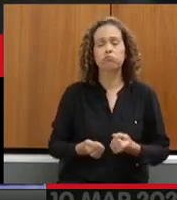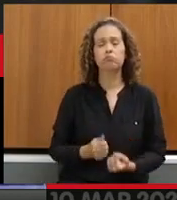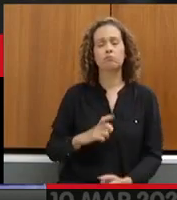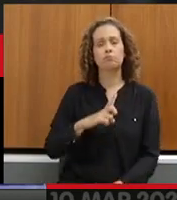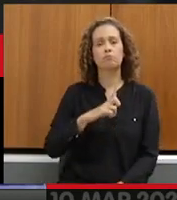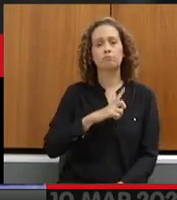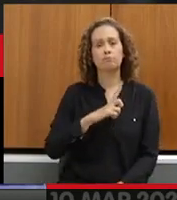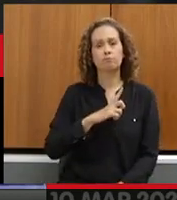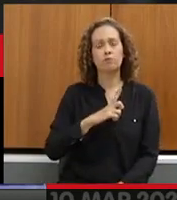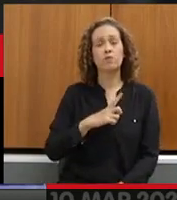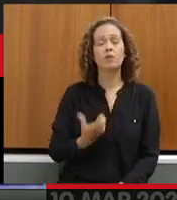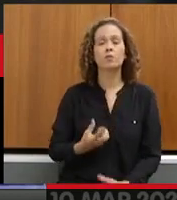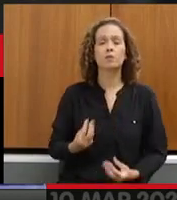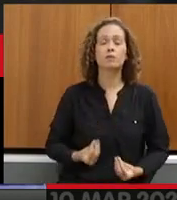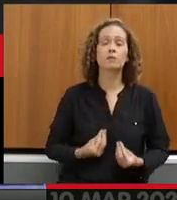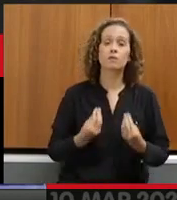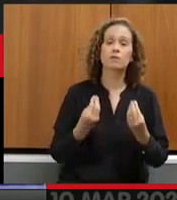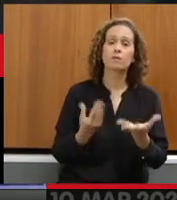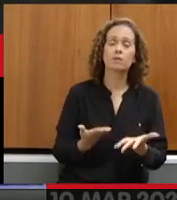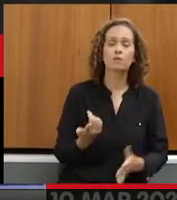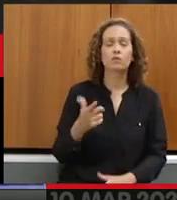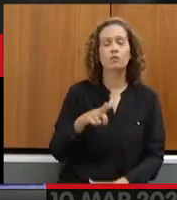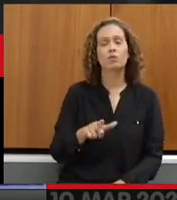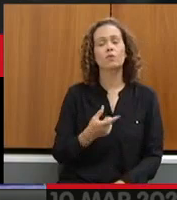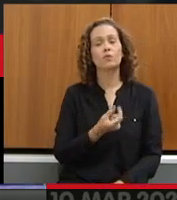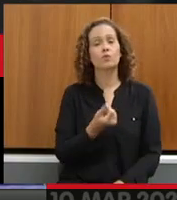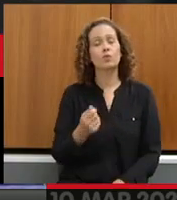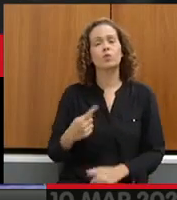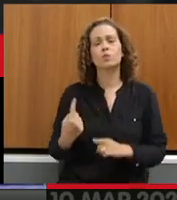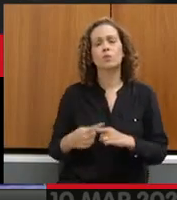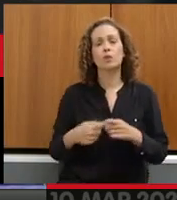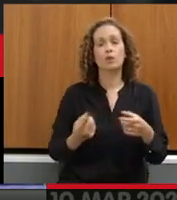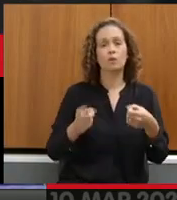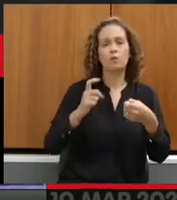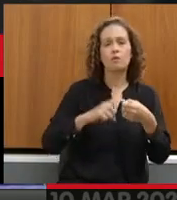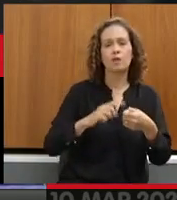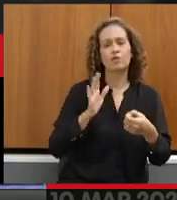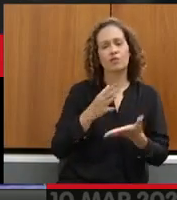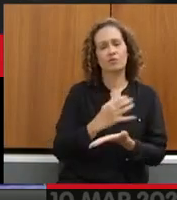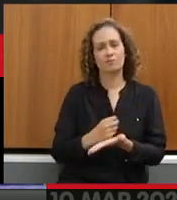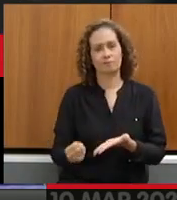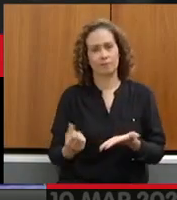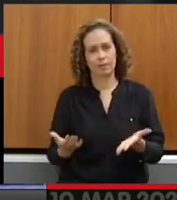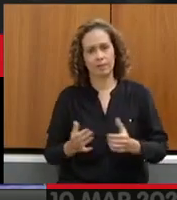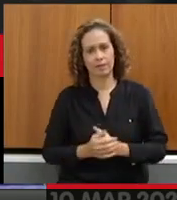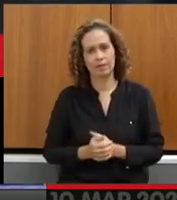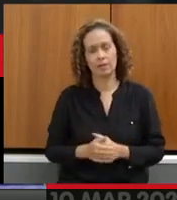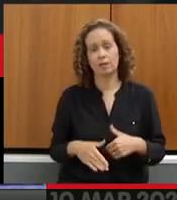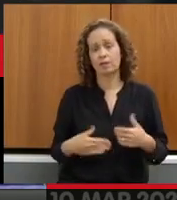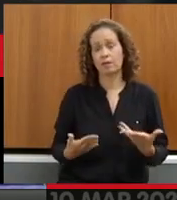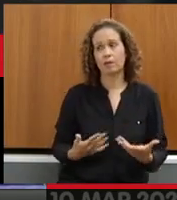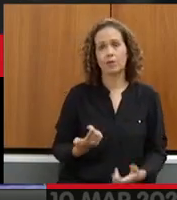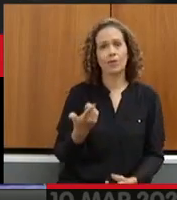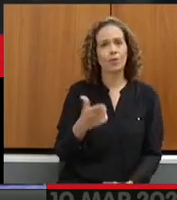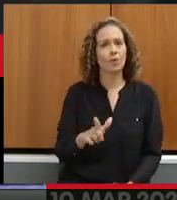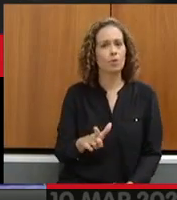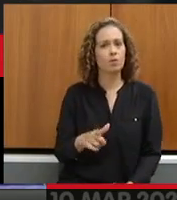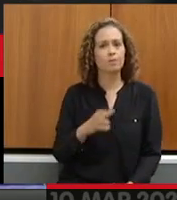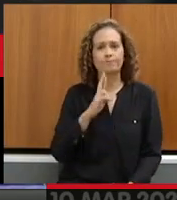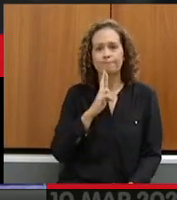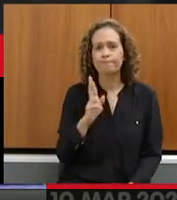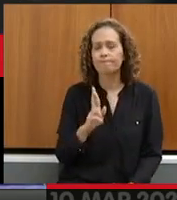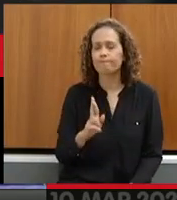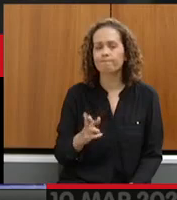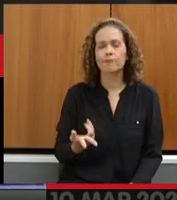que devolver o dinheiro por causa que era um convênio já vencidos então é no ouvir o outro alternativa por outro